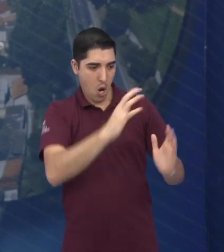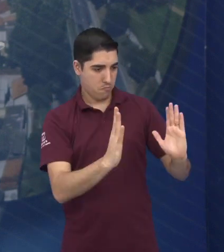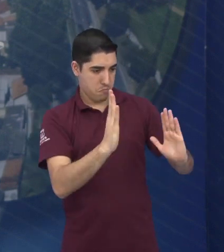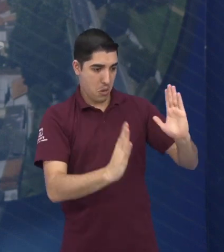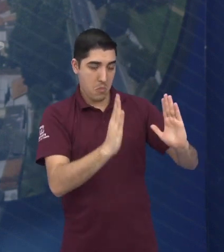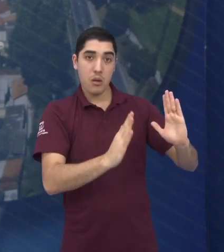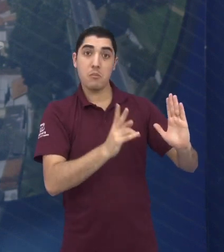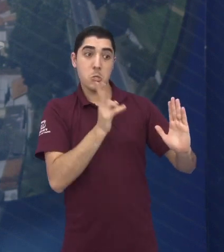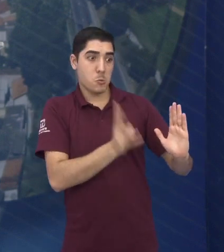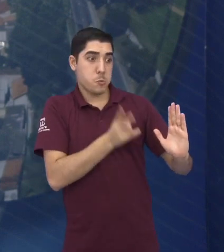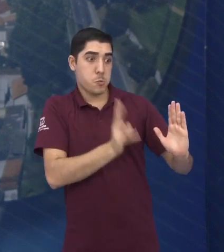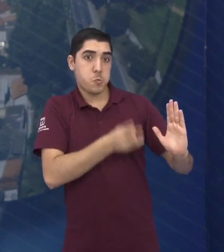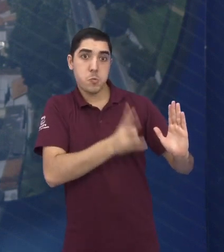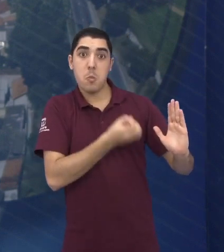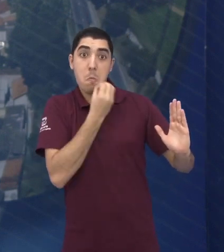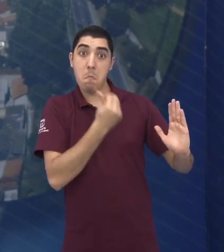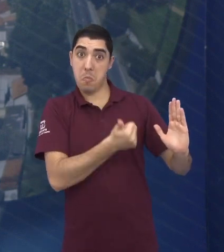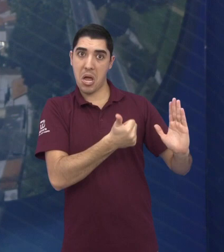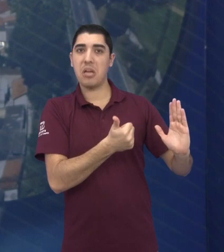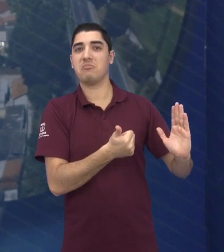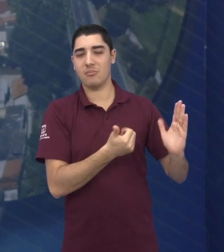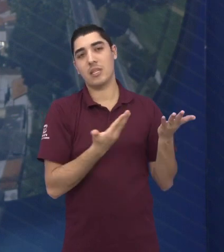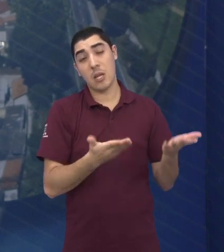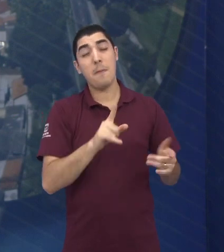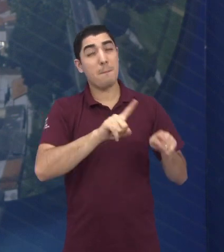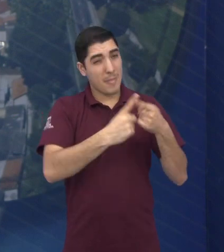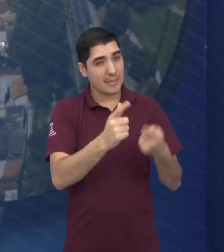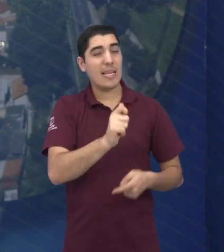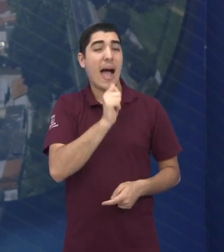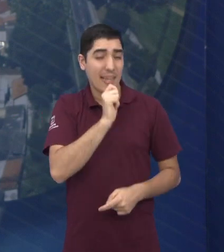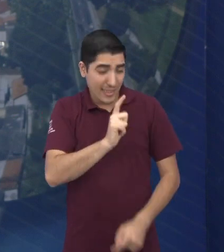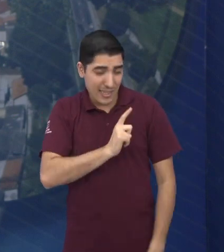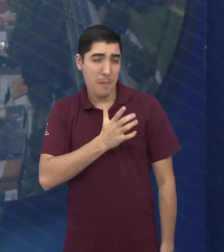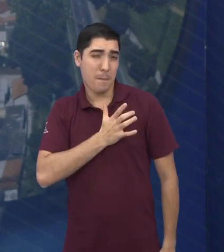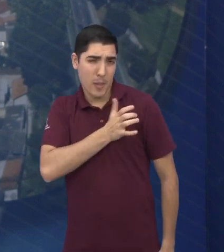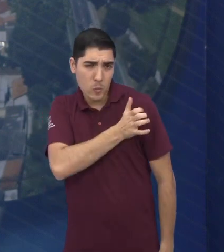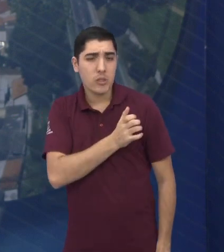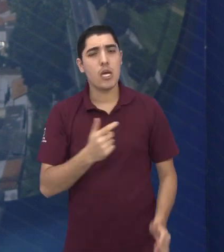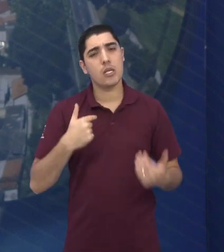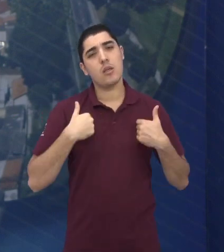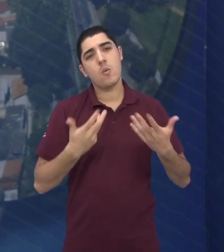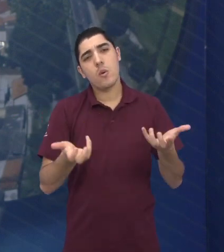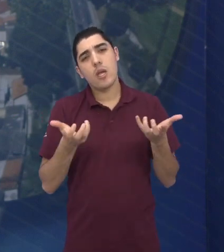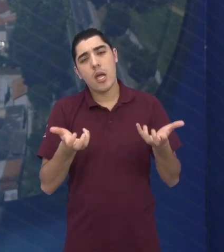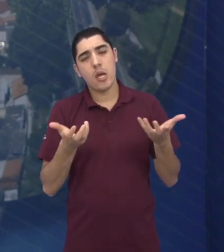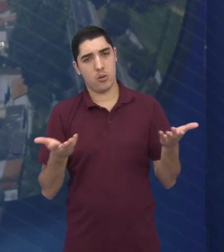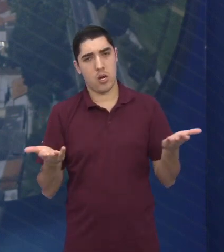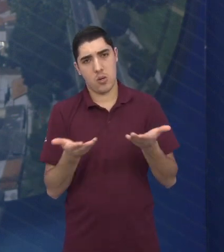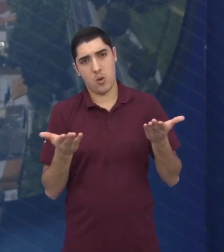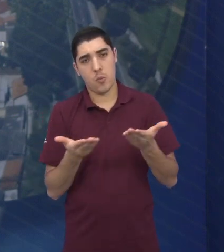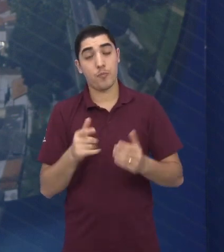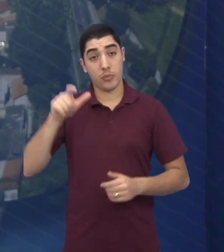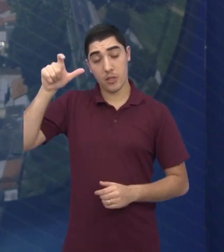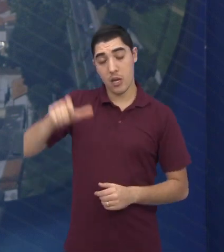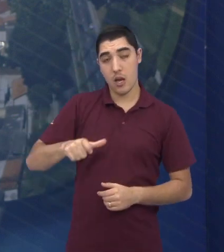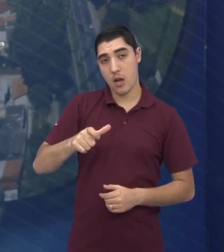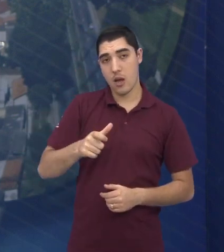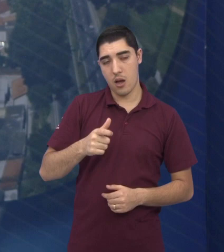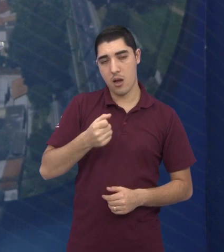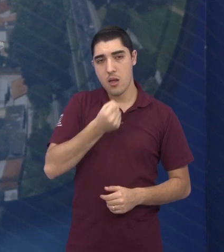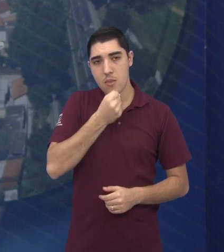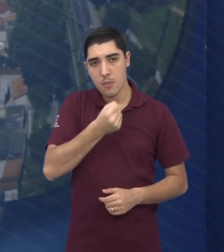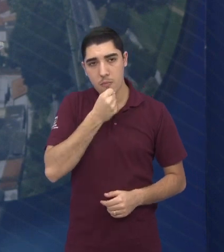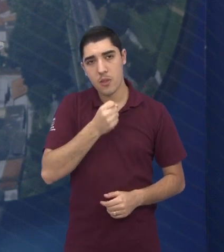muito positivo. Mas esse preconceito, ele ainda existe, né, bastante. Eu gostaria a repórter